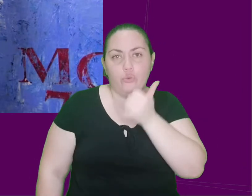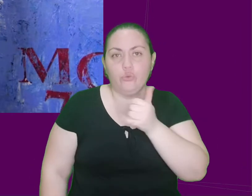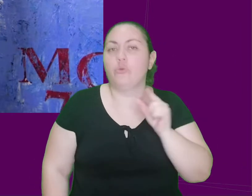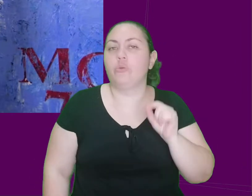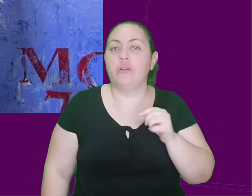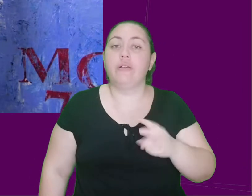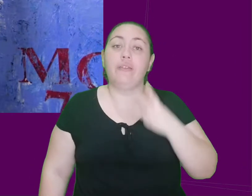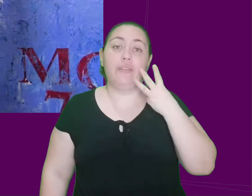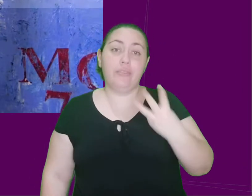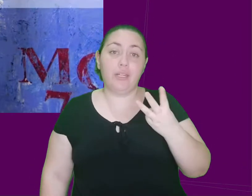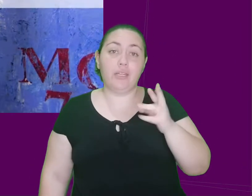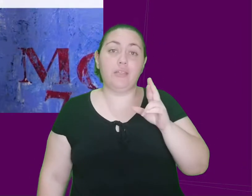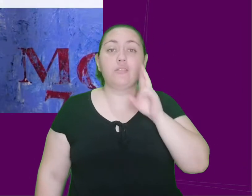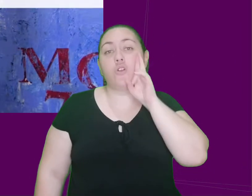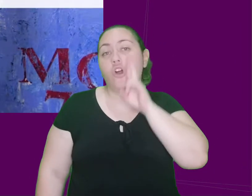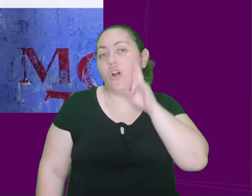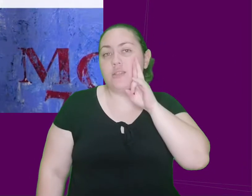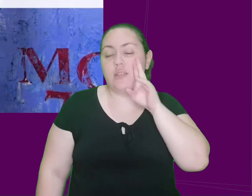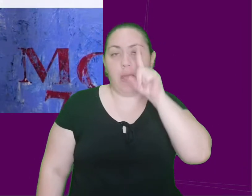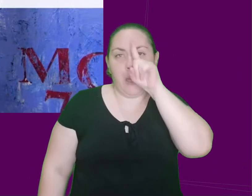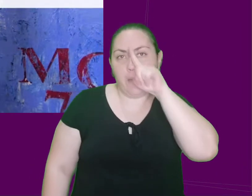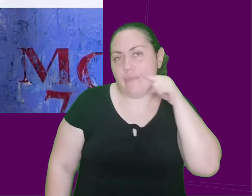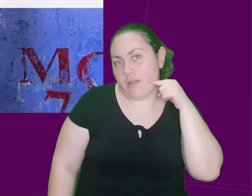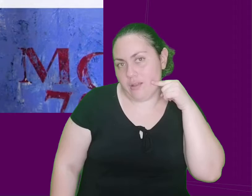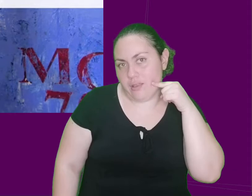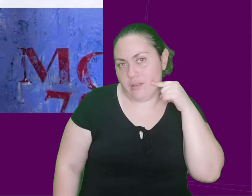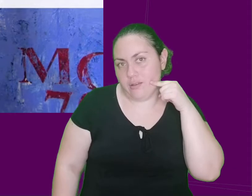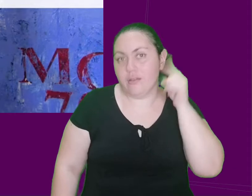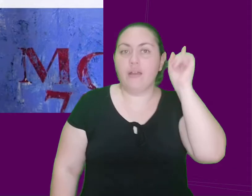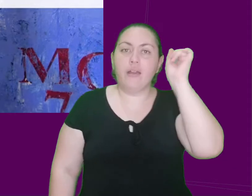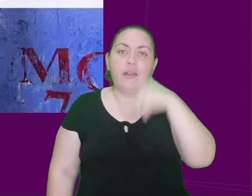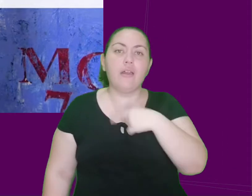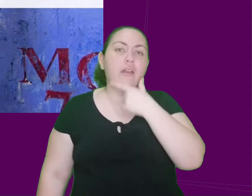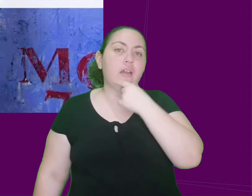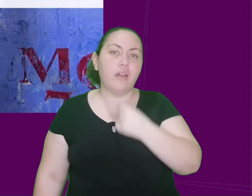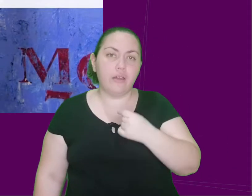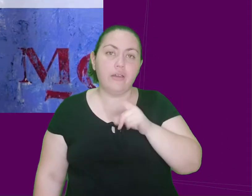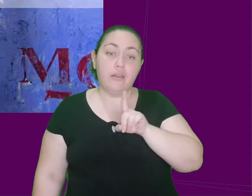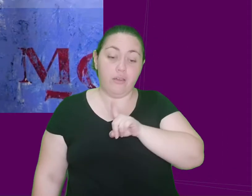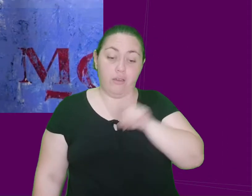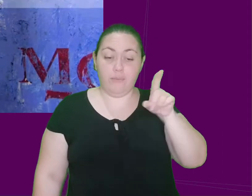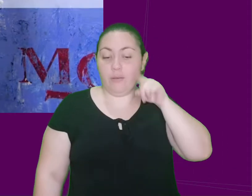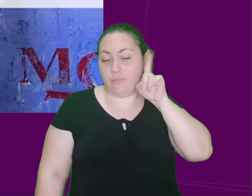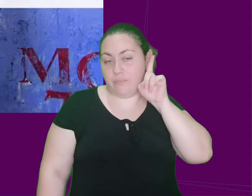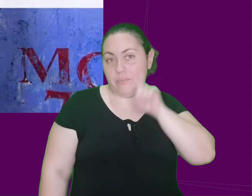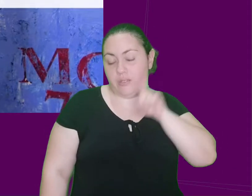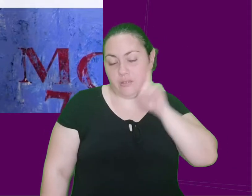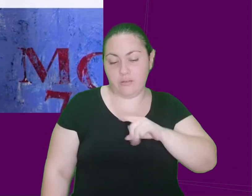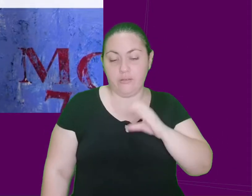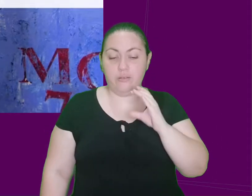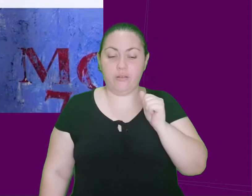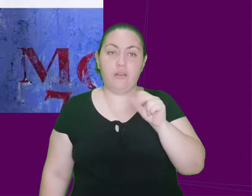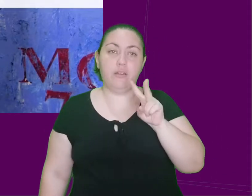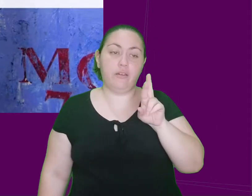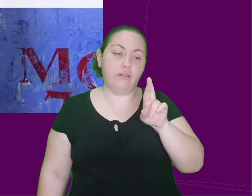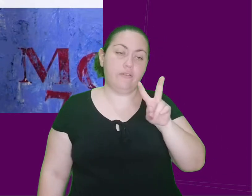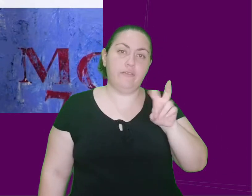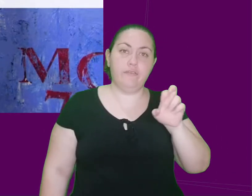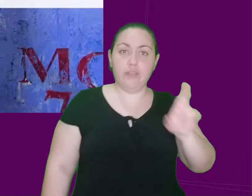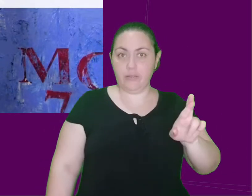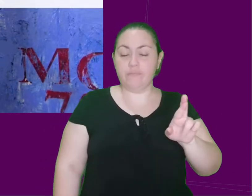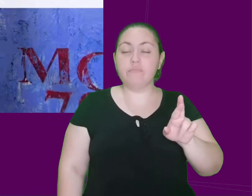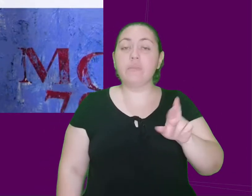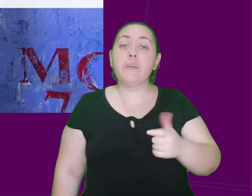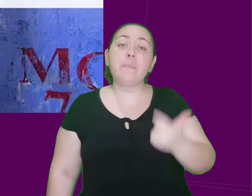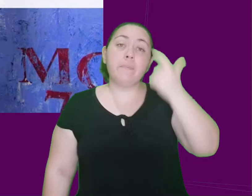conto chamado 3 Rosas Amarelas, do autor norte-americano Raymond Carver. Carver